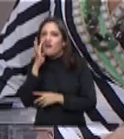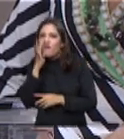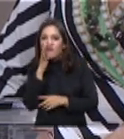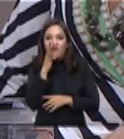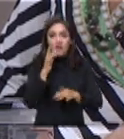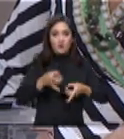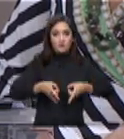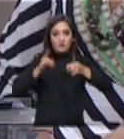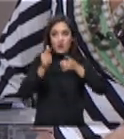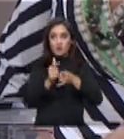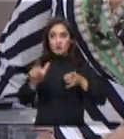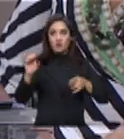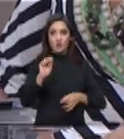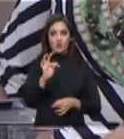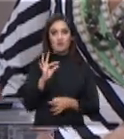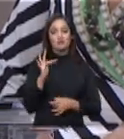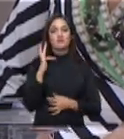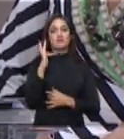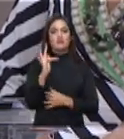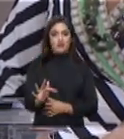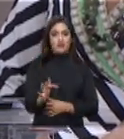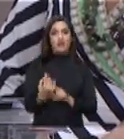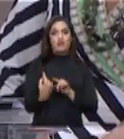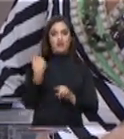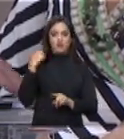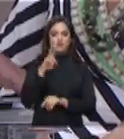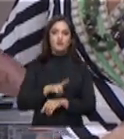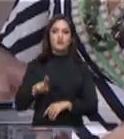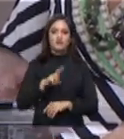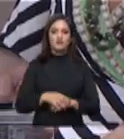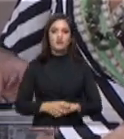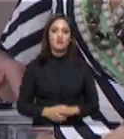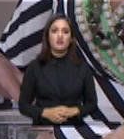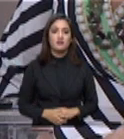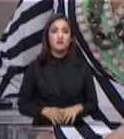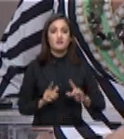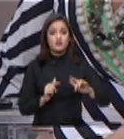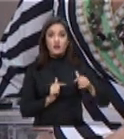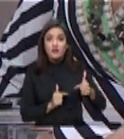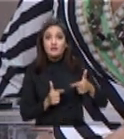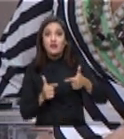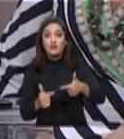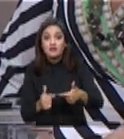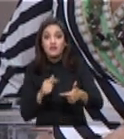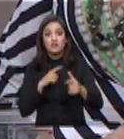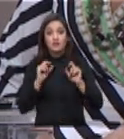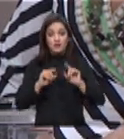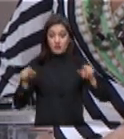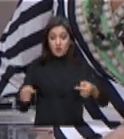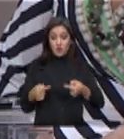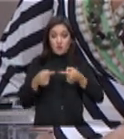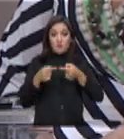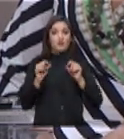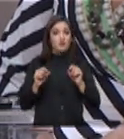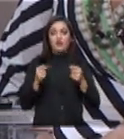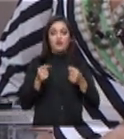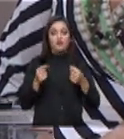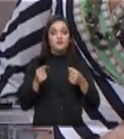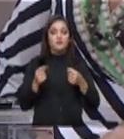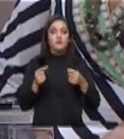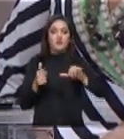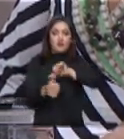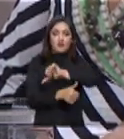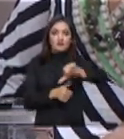Supremo Tribunal Federal já se utilizou. Essa iniciativa se alinha com a missão de transformar